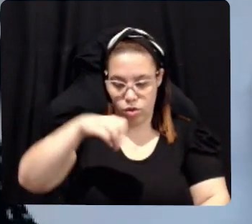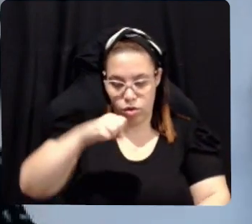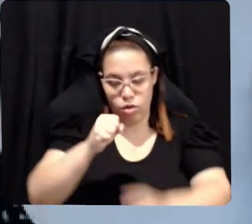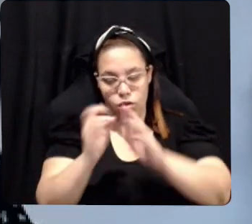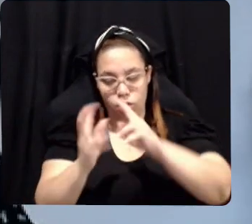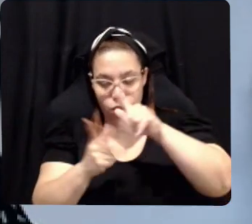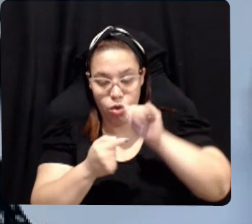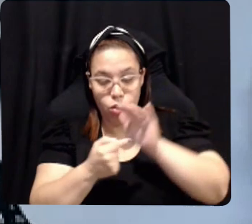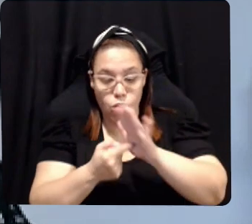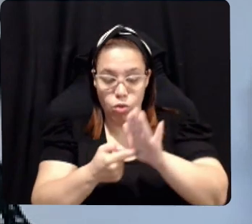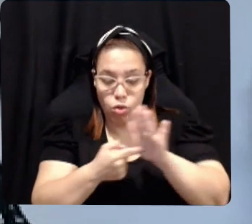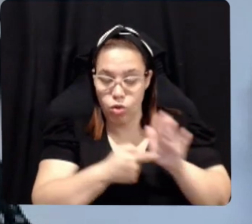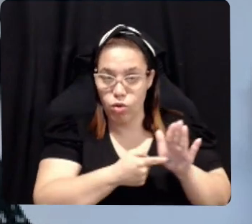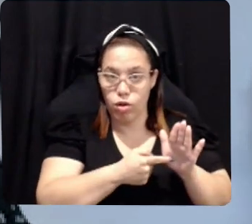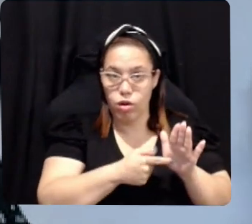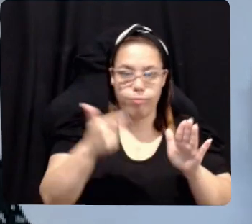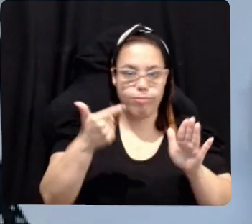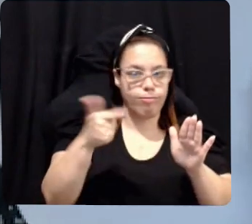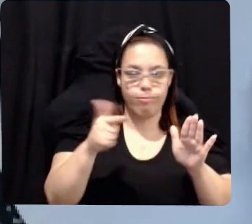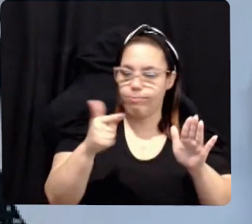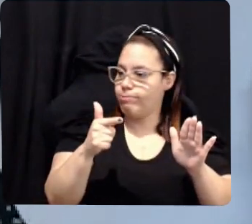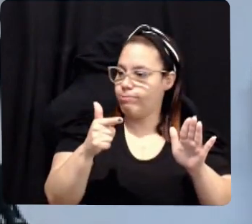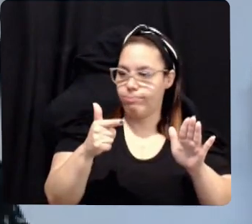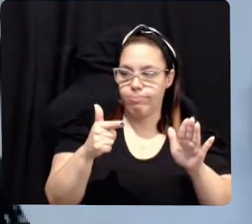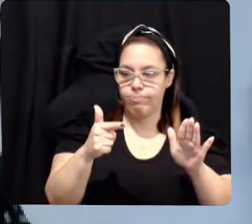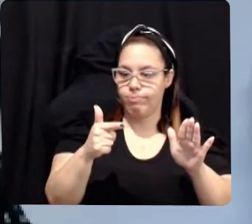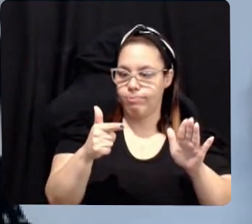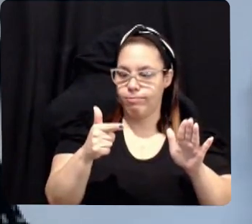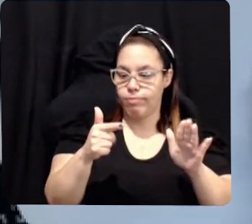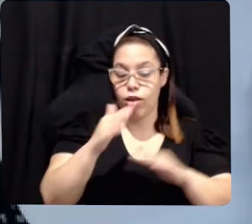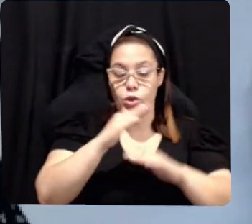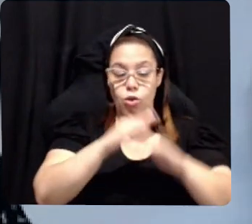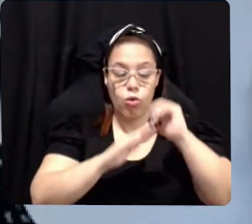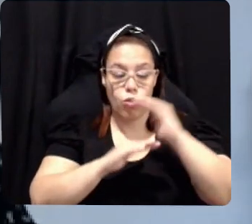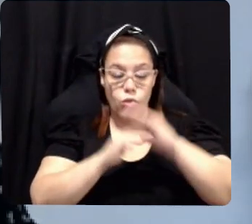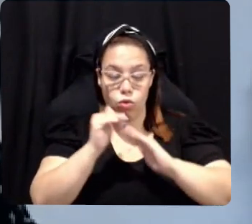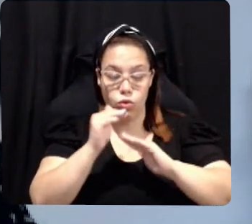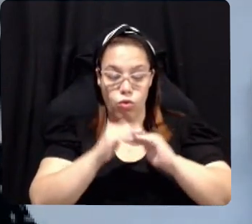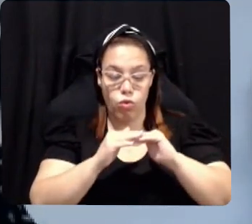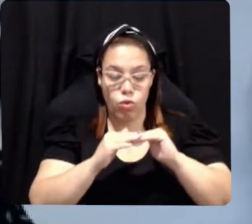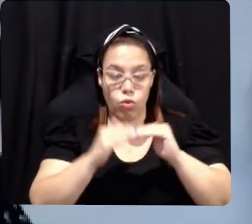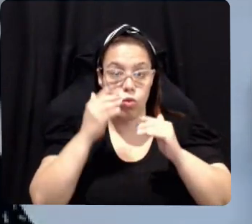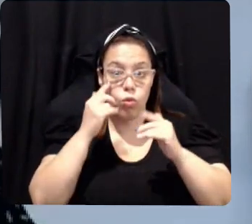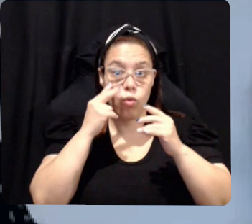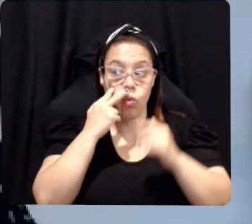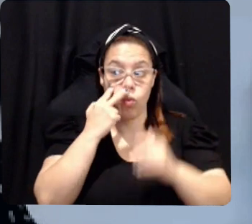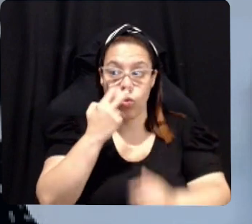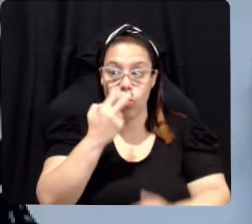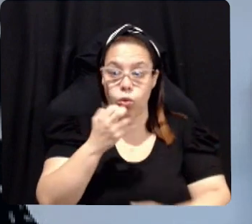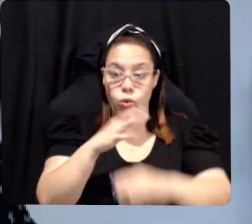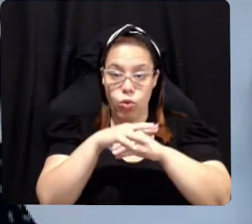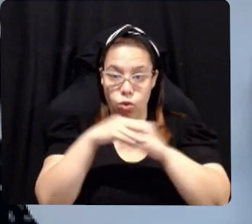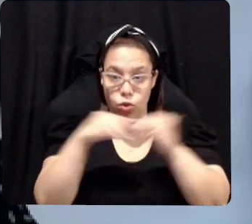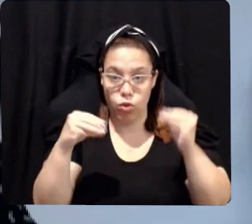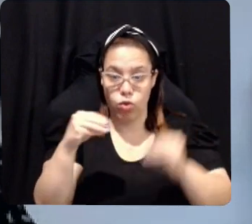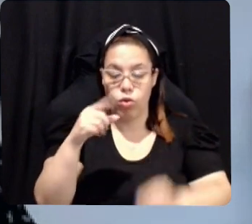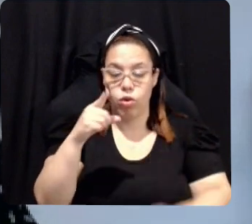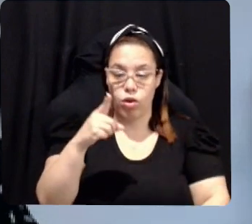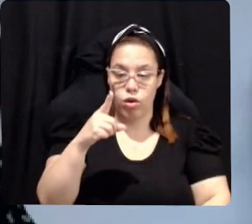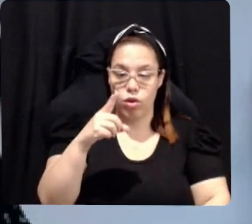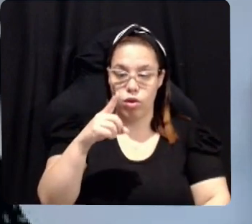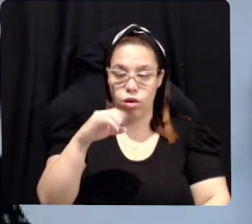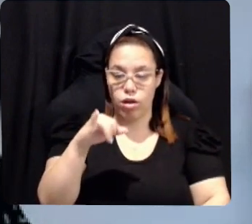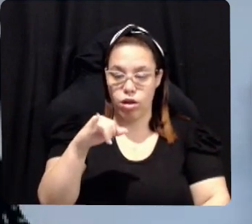inclusive internacionais, mostraram que não há um tratamento visual que